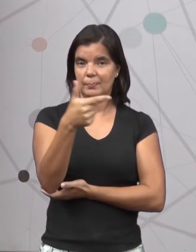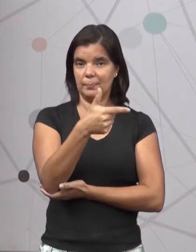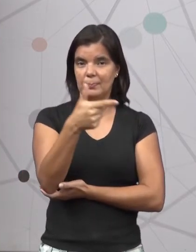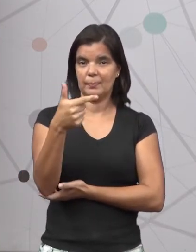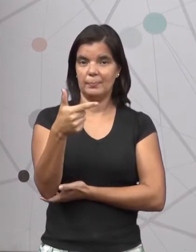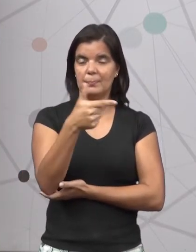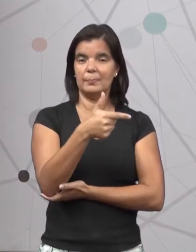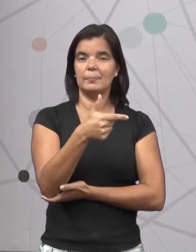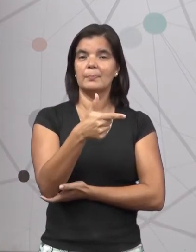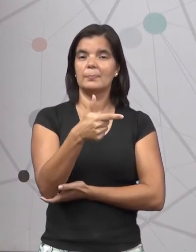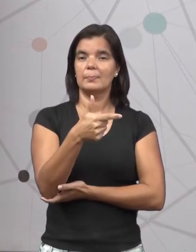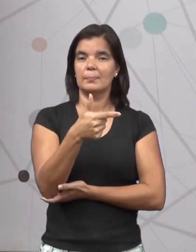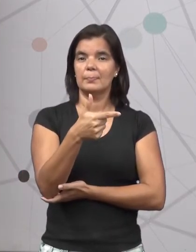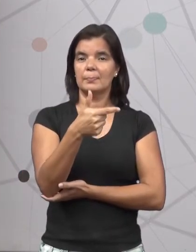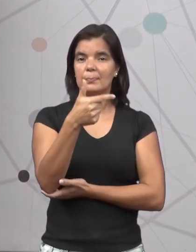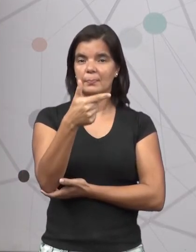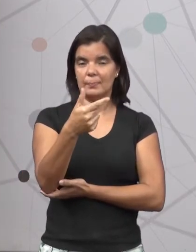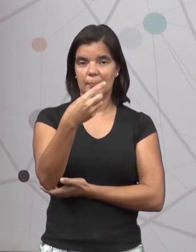22,